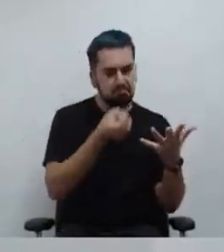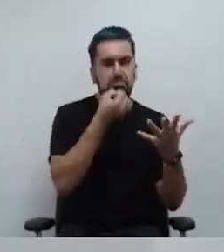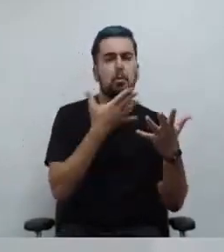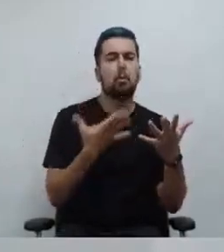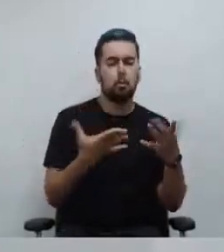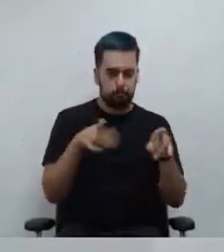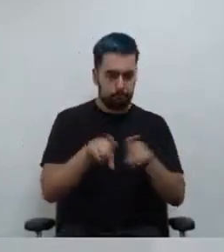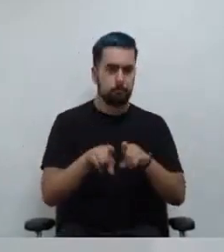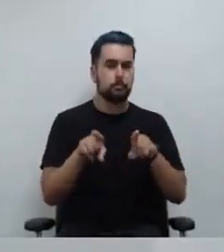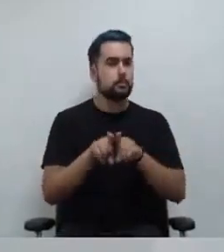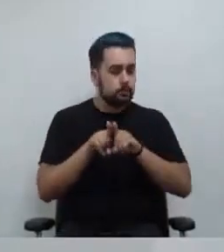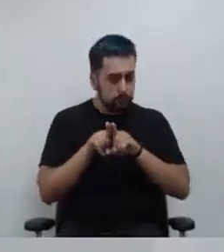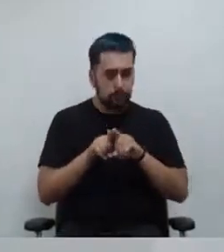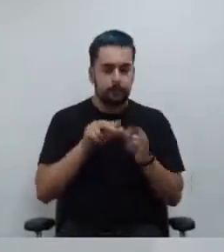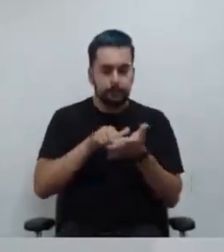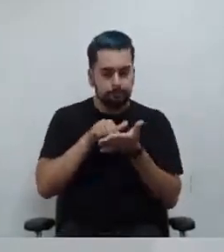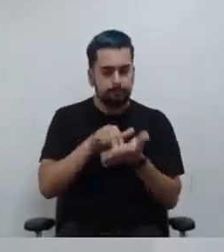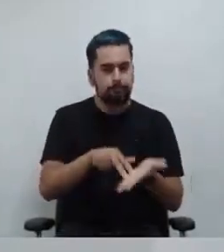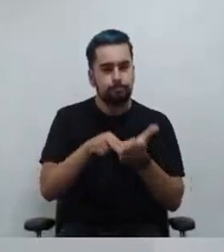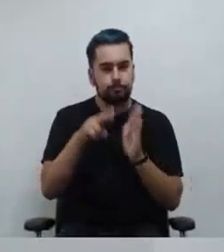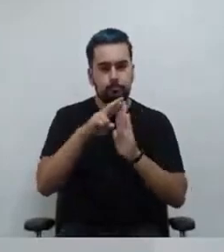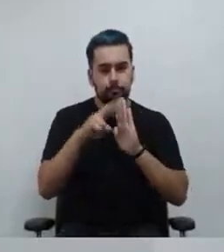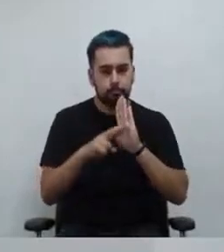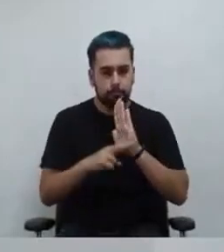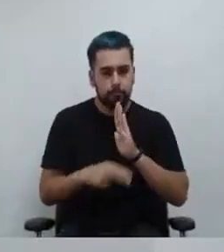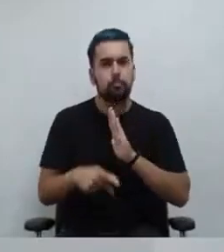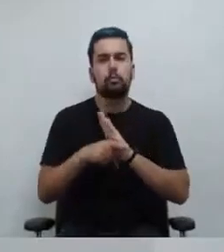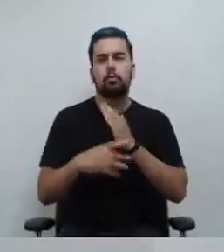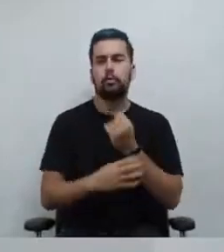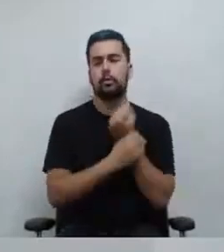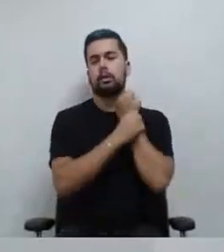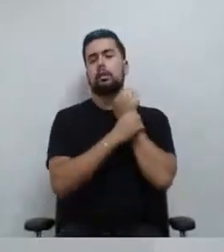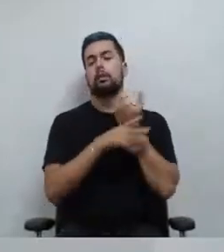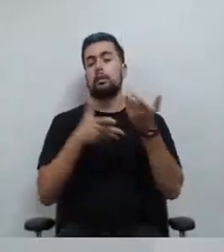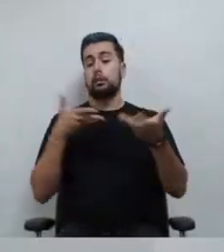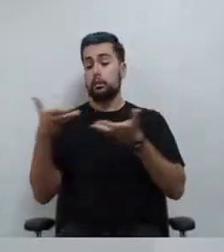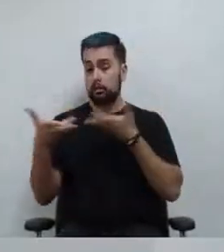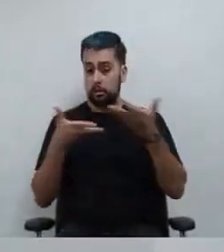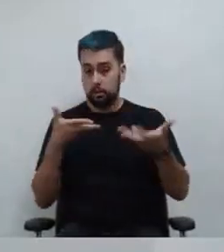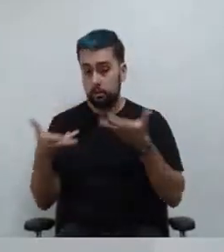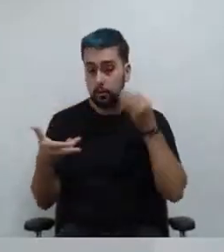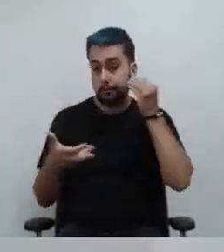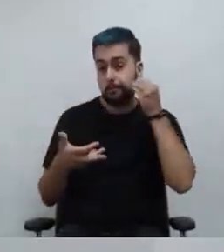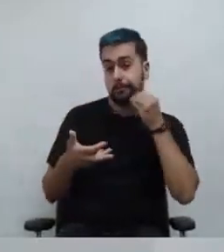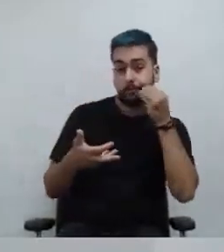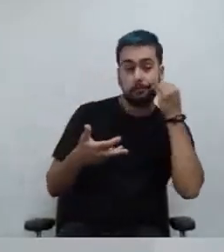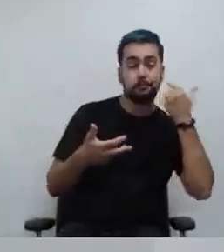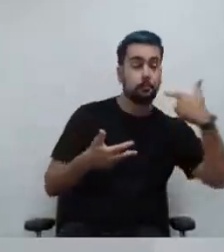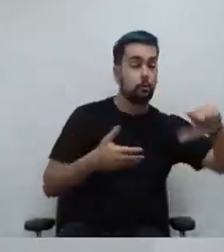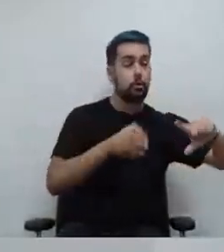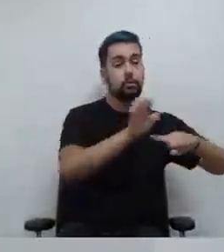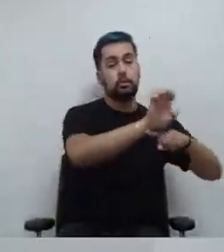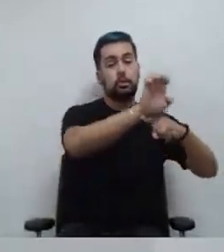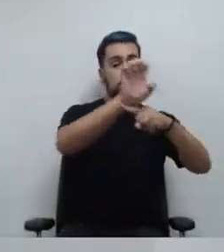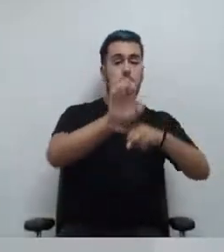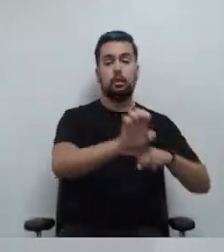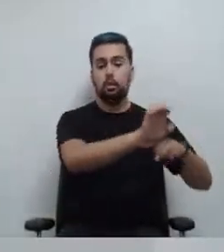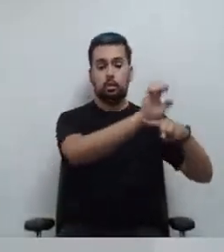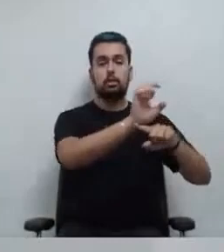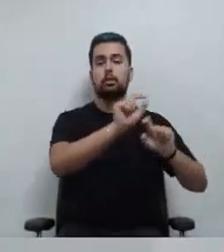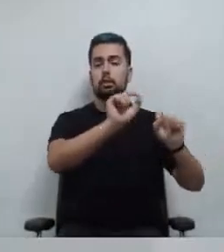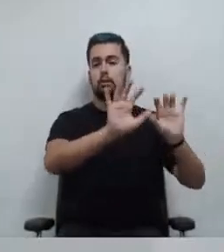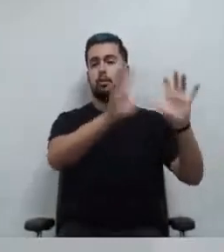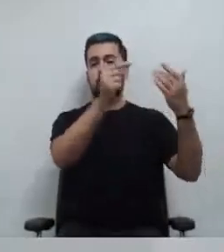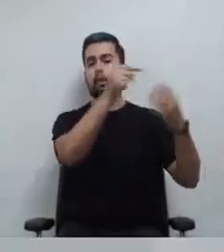necessidade de estabelecer protocolos de segurança, planos de ação, experiência de outros estados. Isso precisa